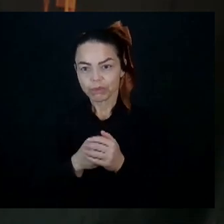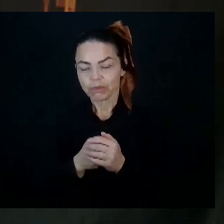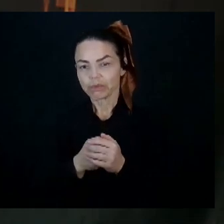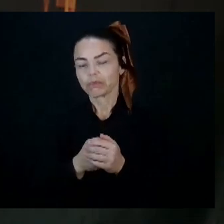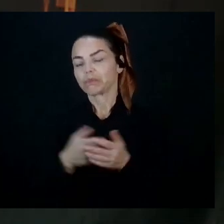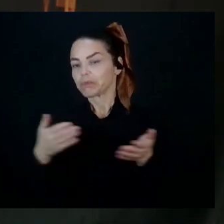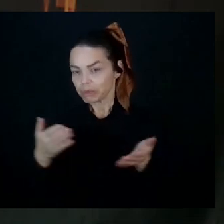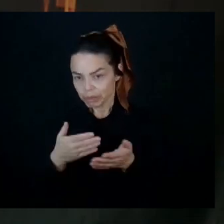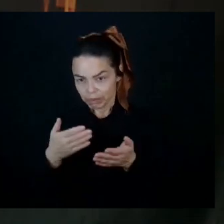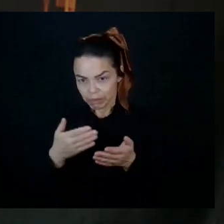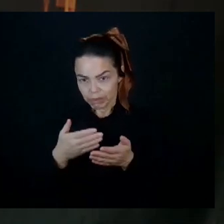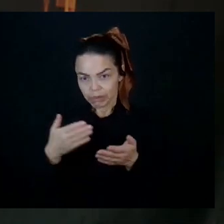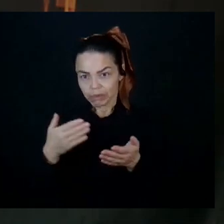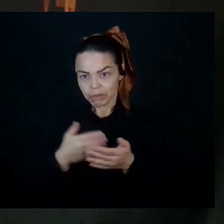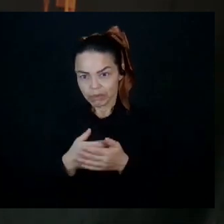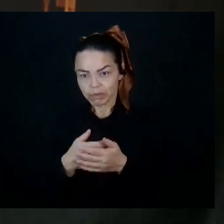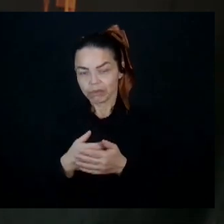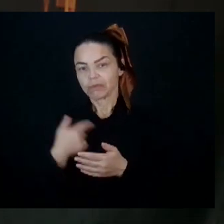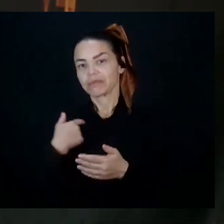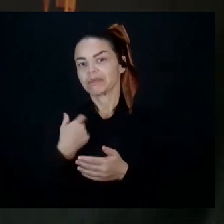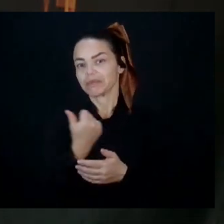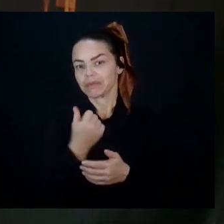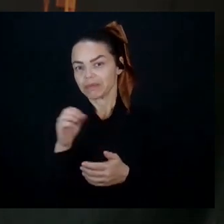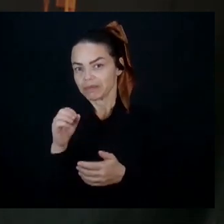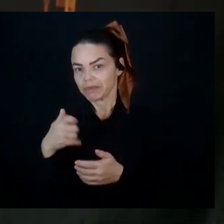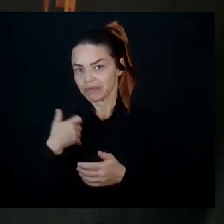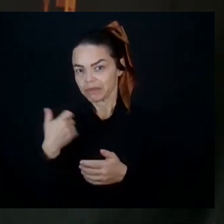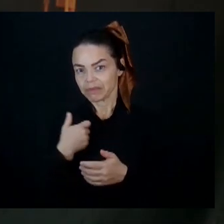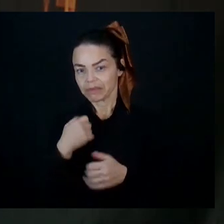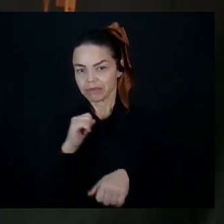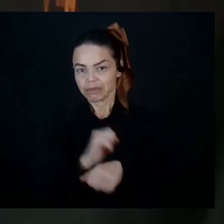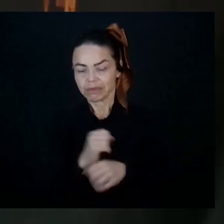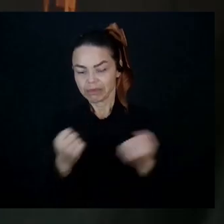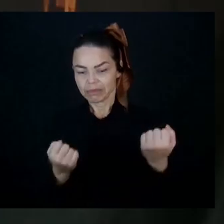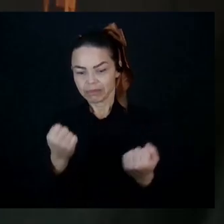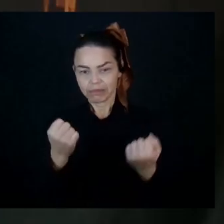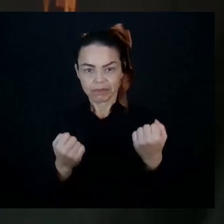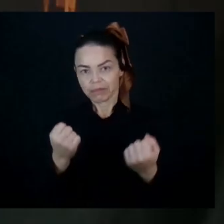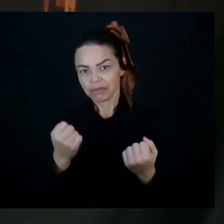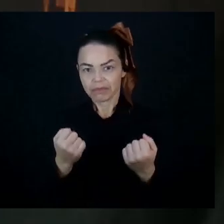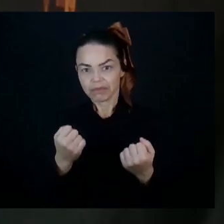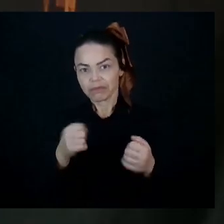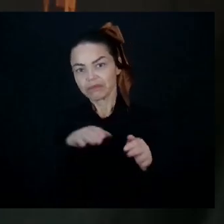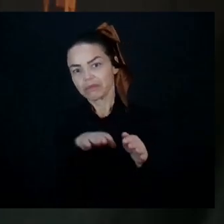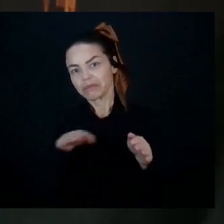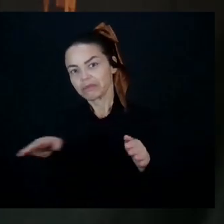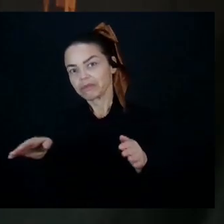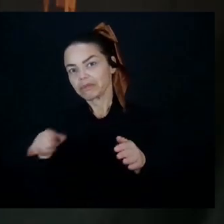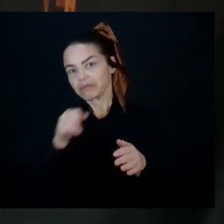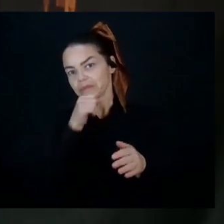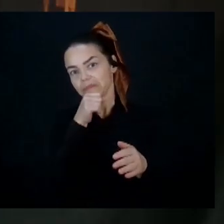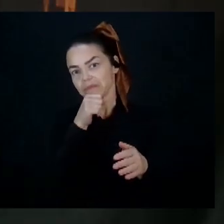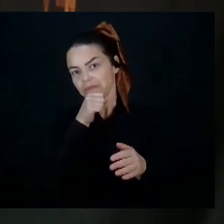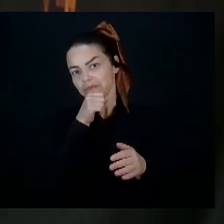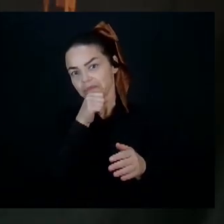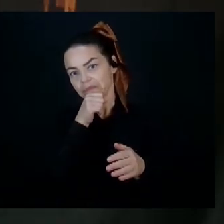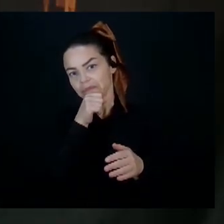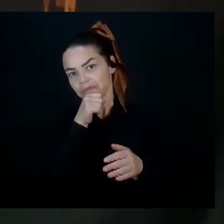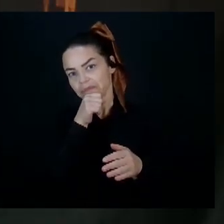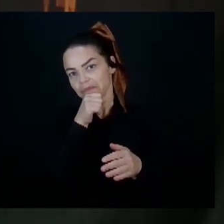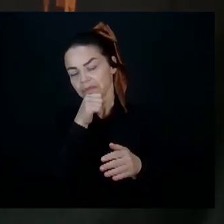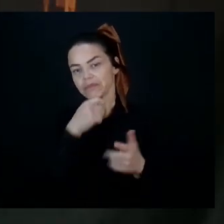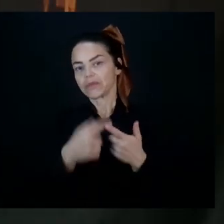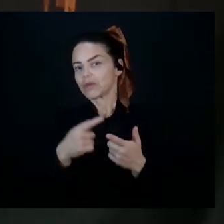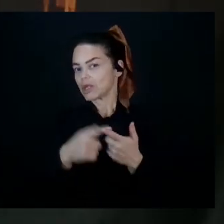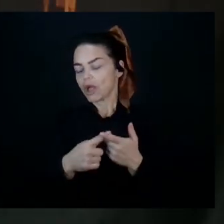nós temos idosos de 60 anos que param o carro no estacionamento para idoso e as pessoas falam, mas poxa, por que você parou o carro